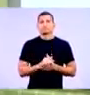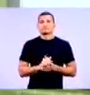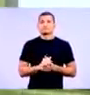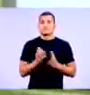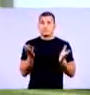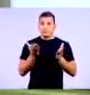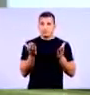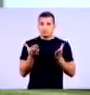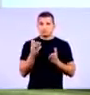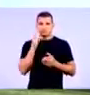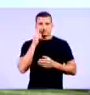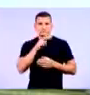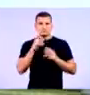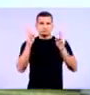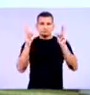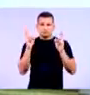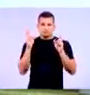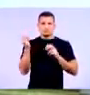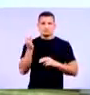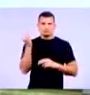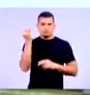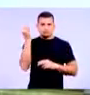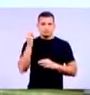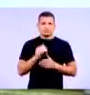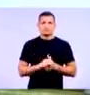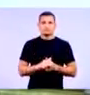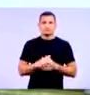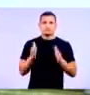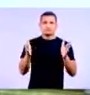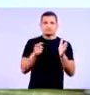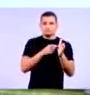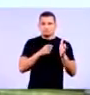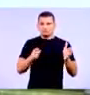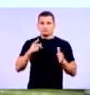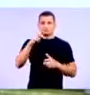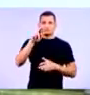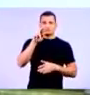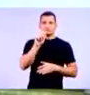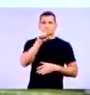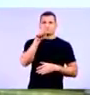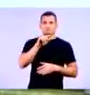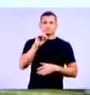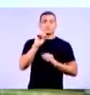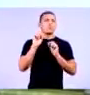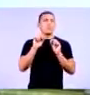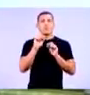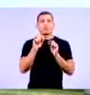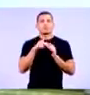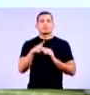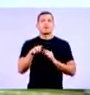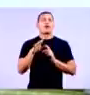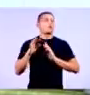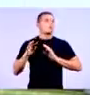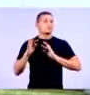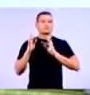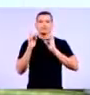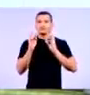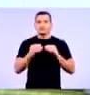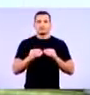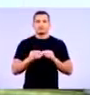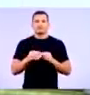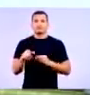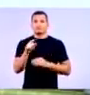ver um assunto muito importante, que são os prazos. Prazos para quê, professora? Prazos para tudo. Vocês têm prazo na postagem